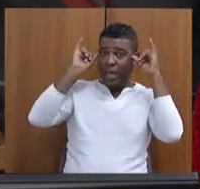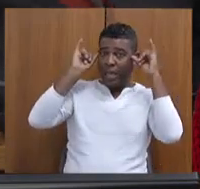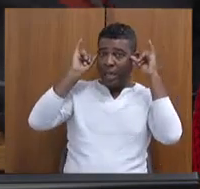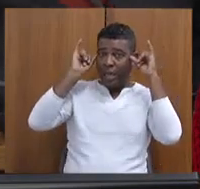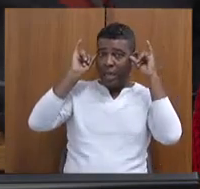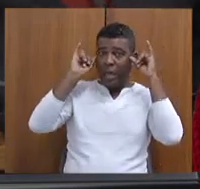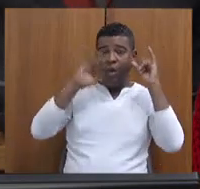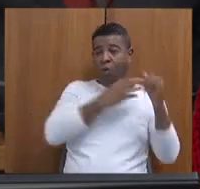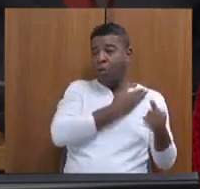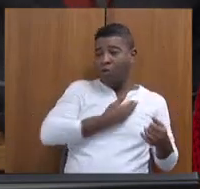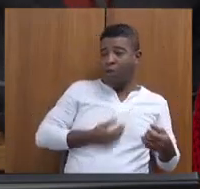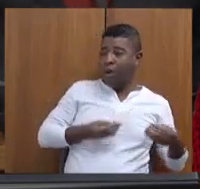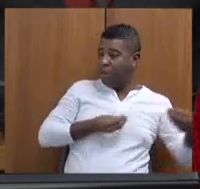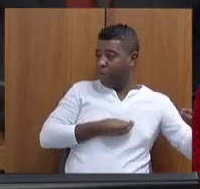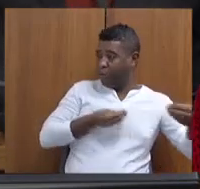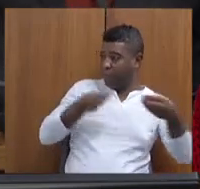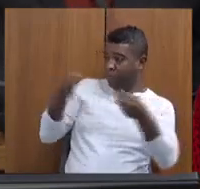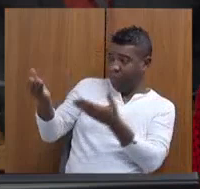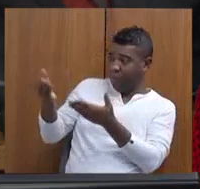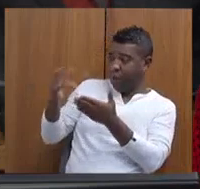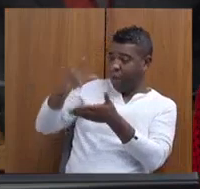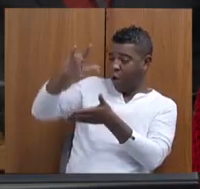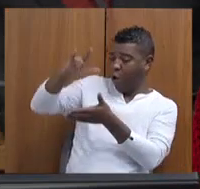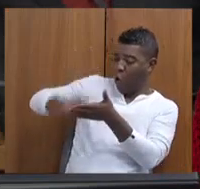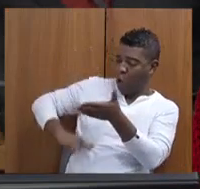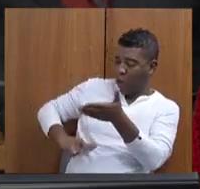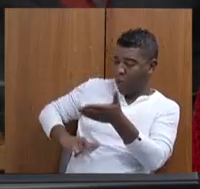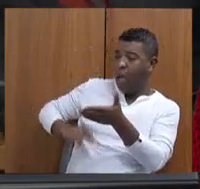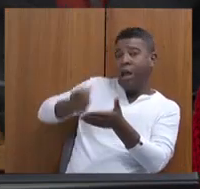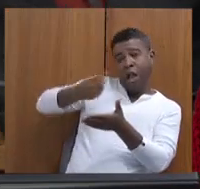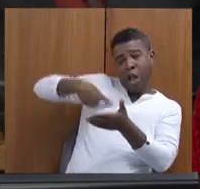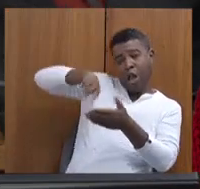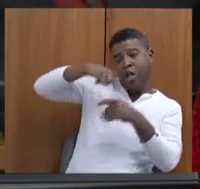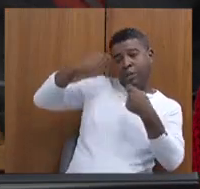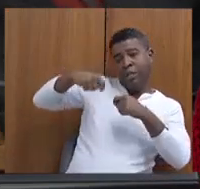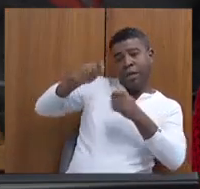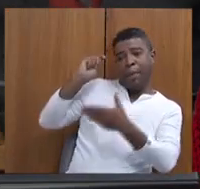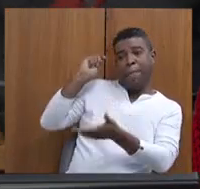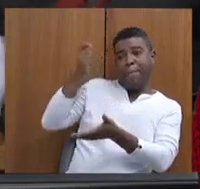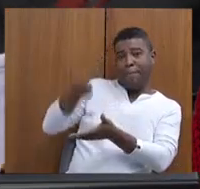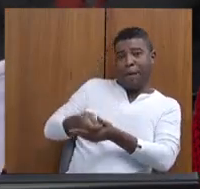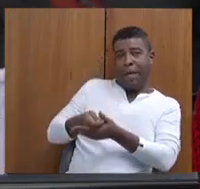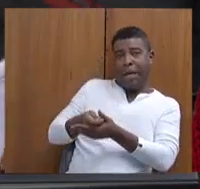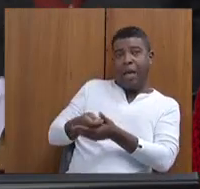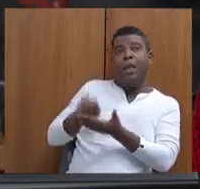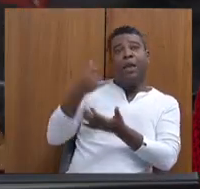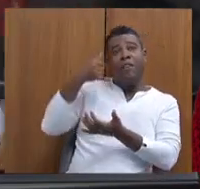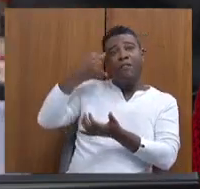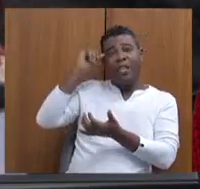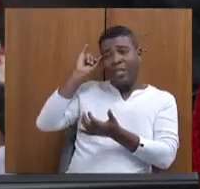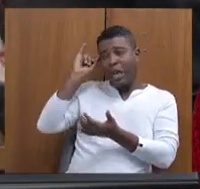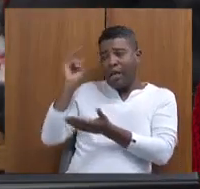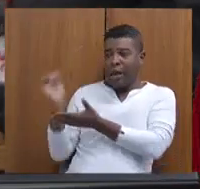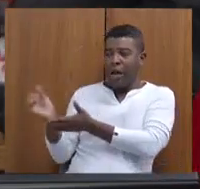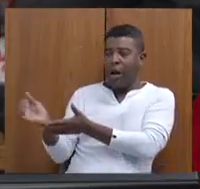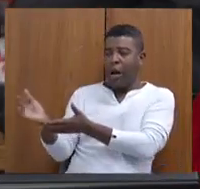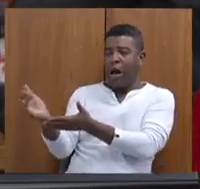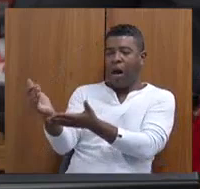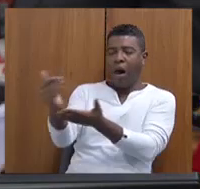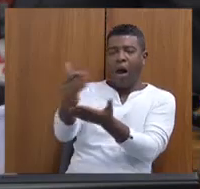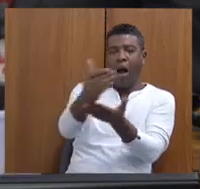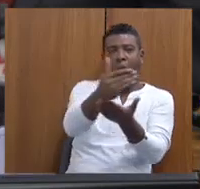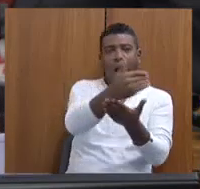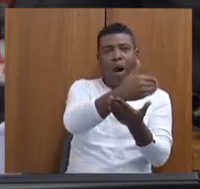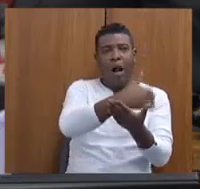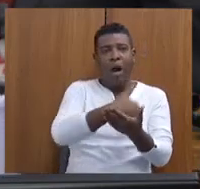Manda a conta né Nós temos que pagar nós temos uma folha de pagamento nós temos uma folha de pagamento dos Servidores nós